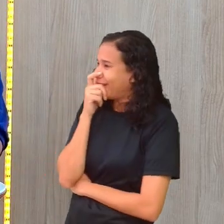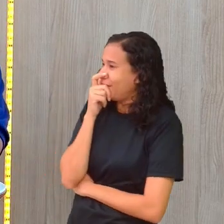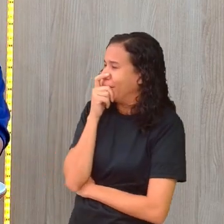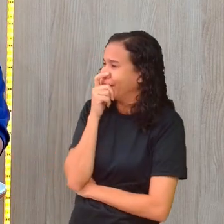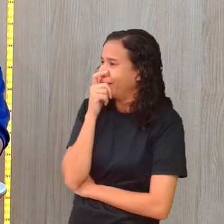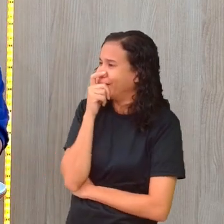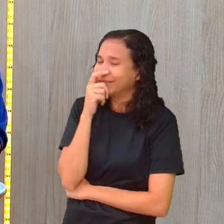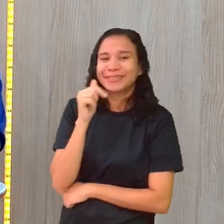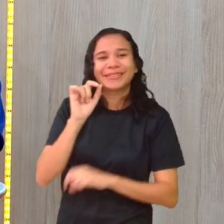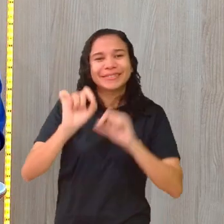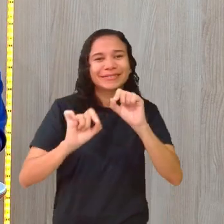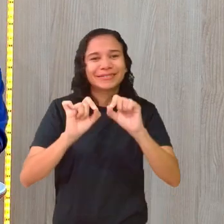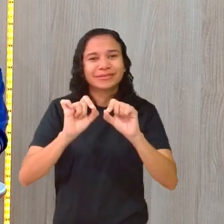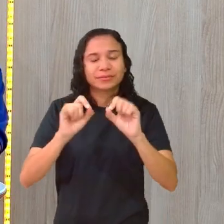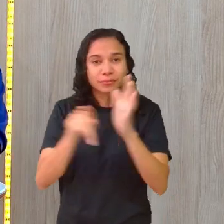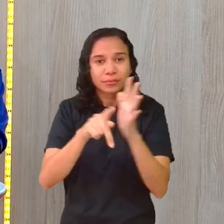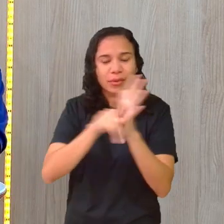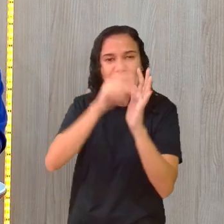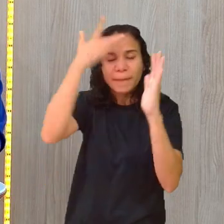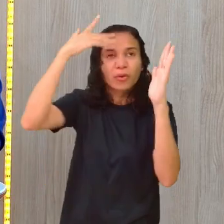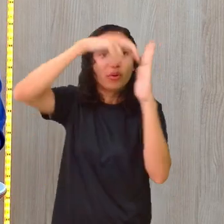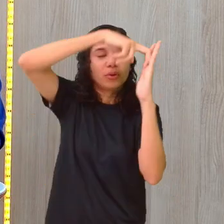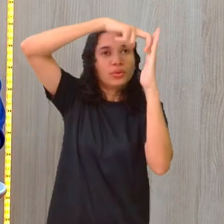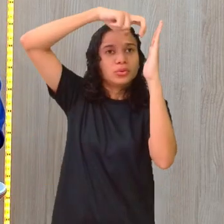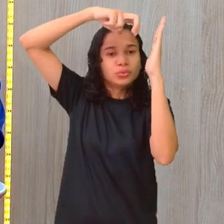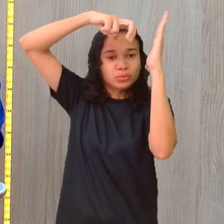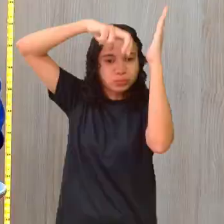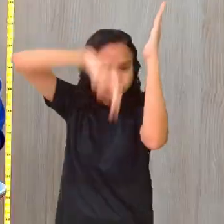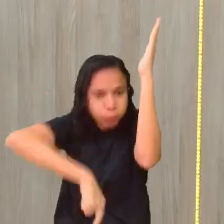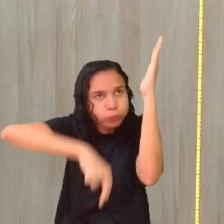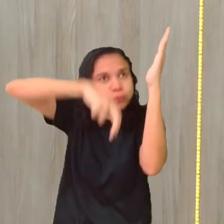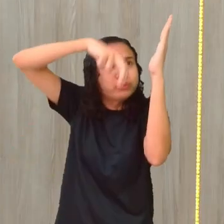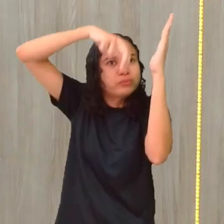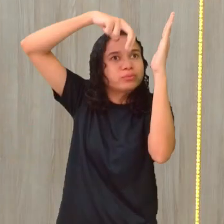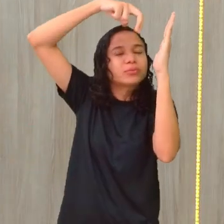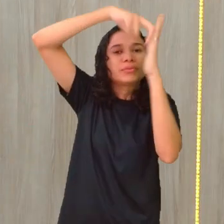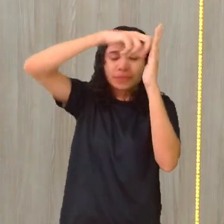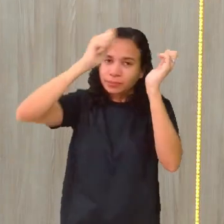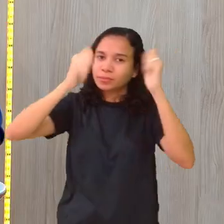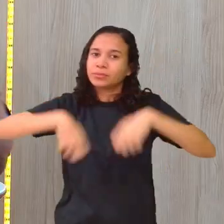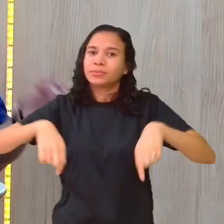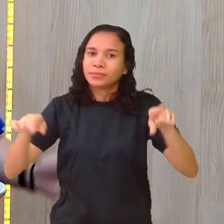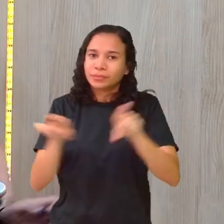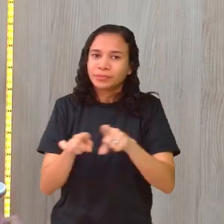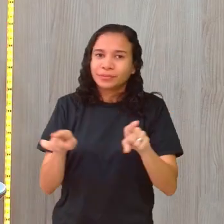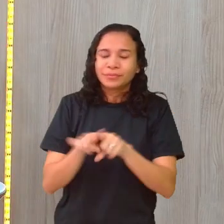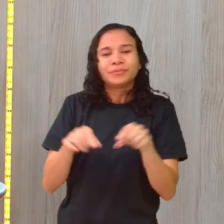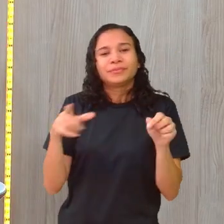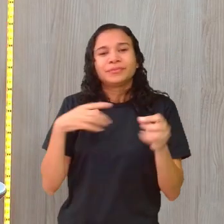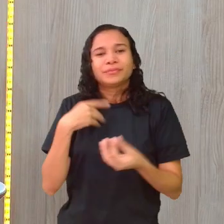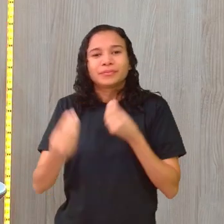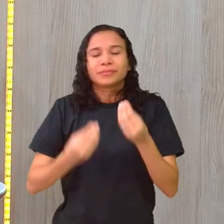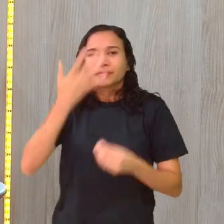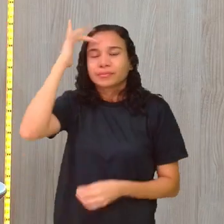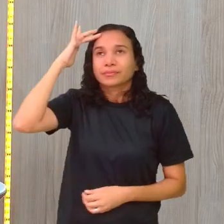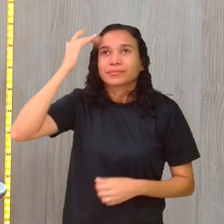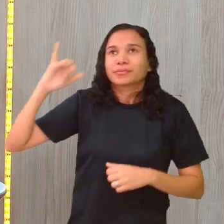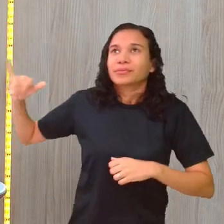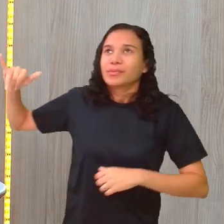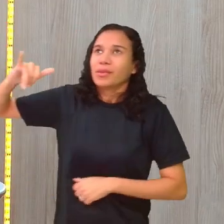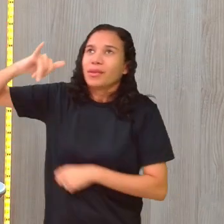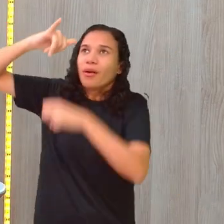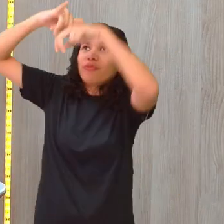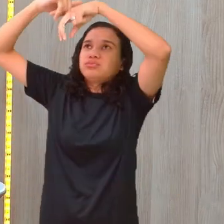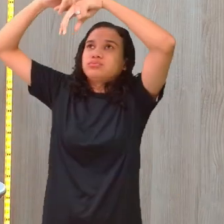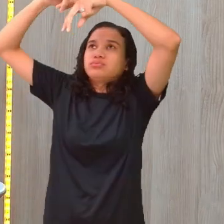Fala. Bungee jump pode ser? Sim, com Pode, certeza, né? com certeza. E salto no paraquedas?